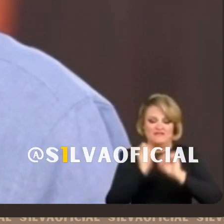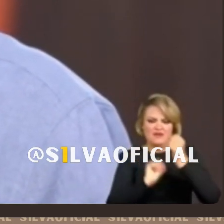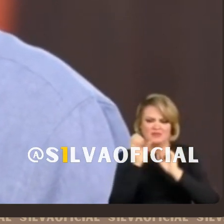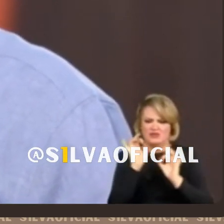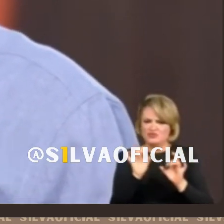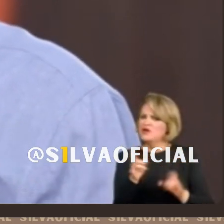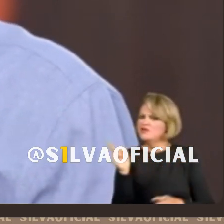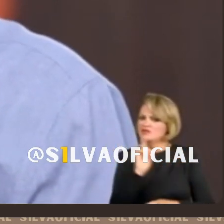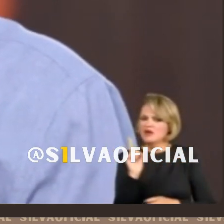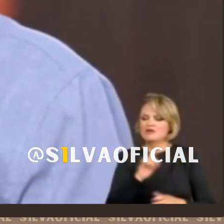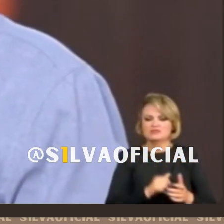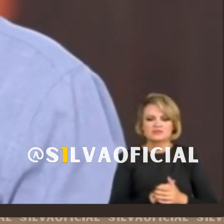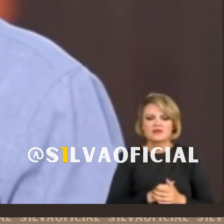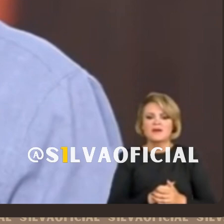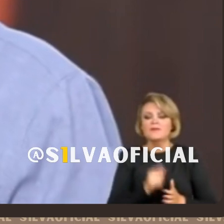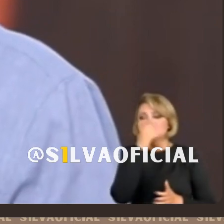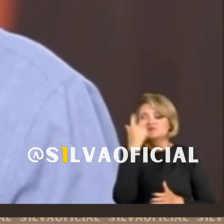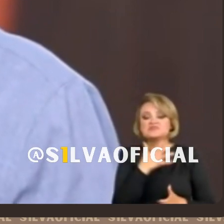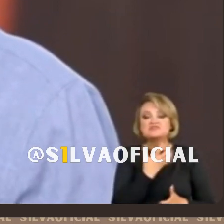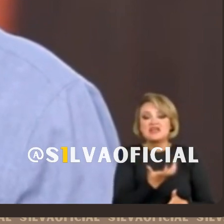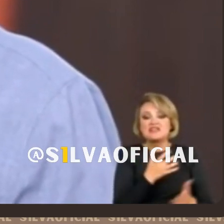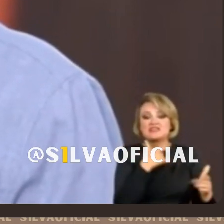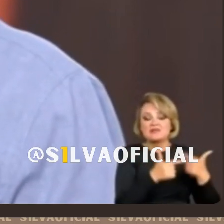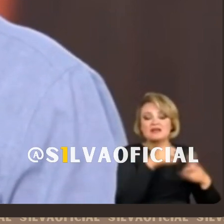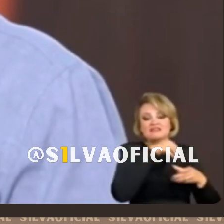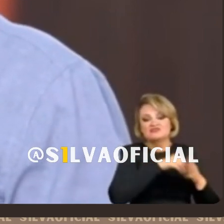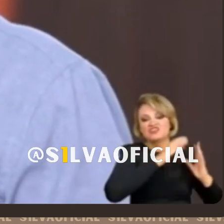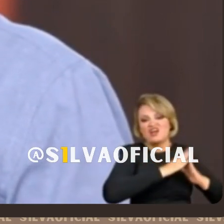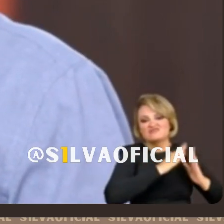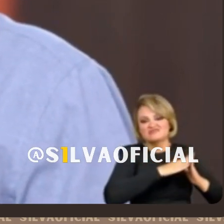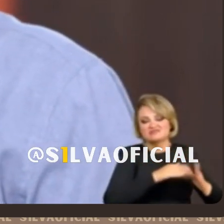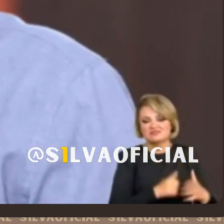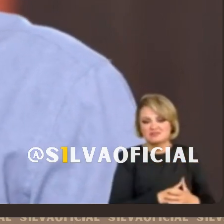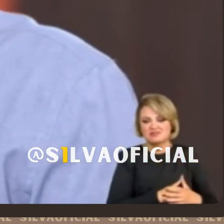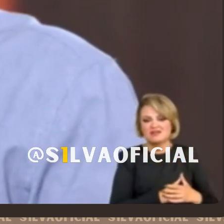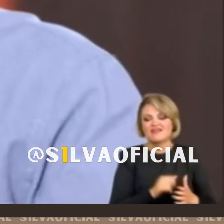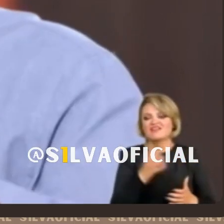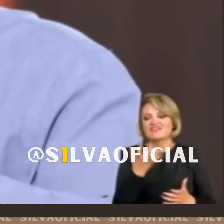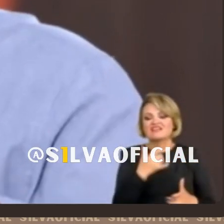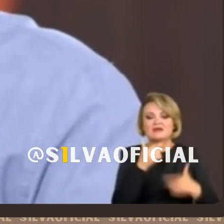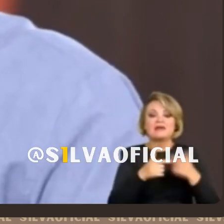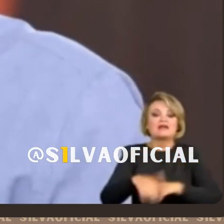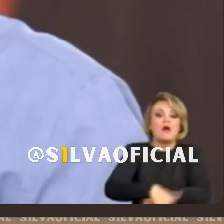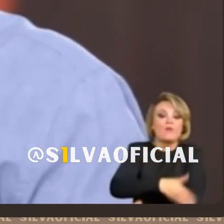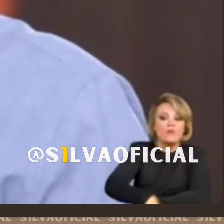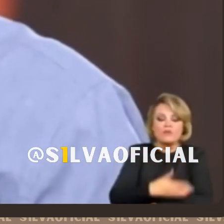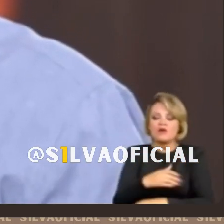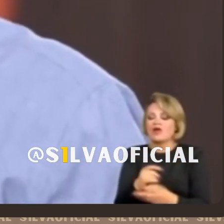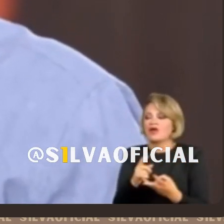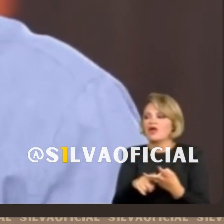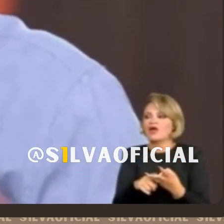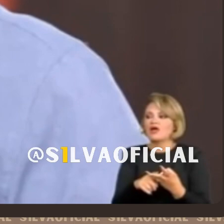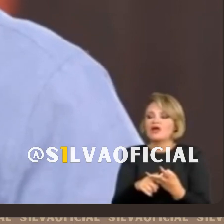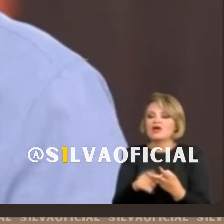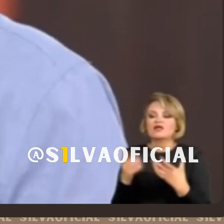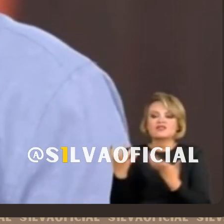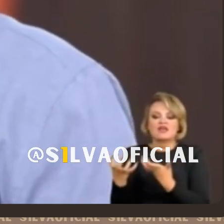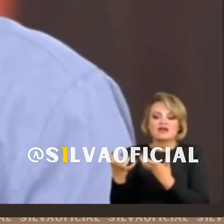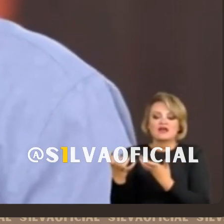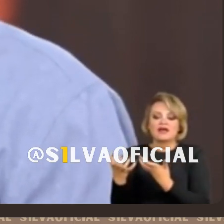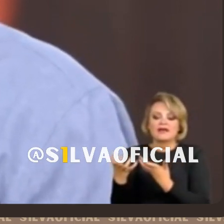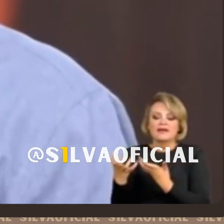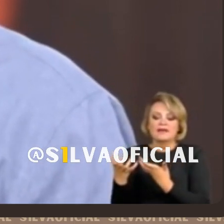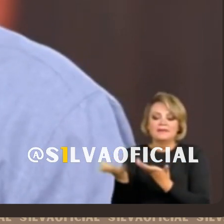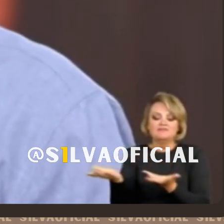casa, tem gente que prefere trabalhar na rua, tem gente que prefere abrir uma salinha para produzir